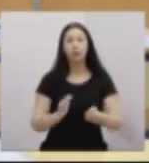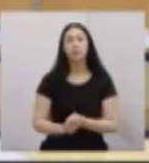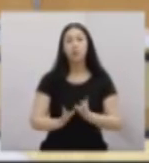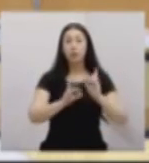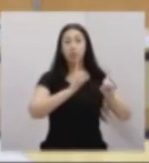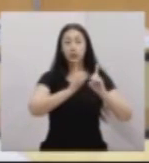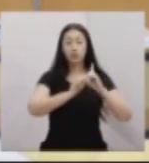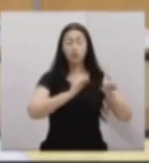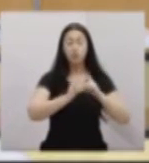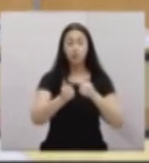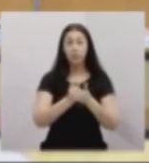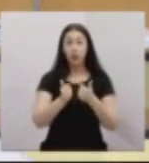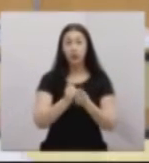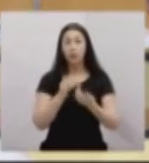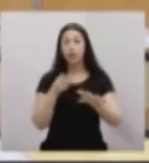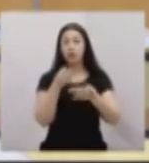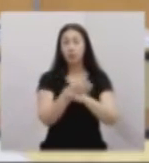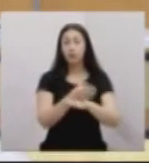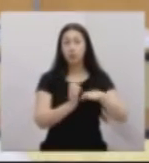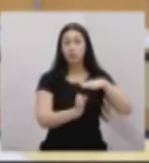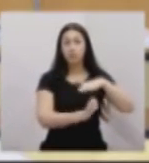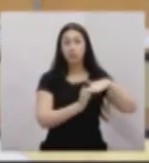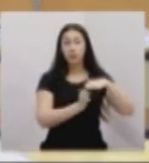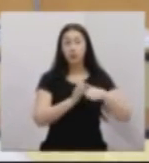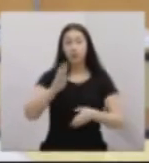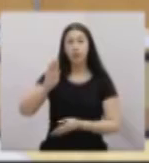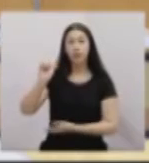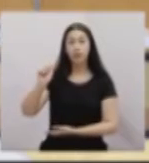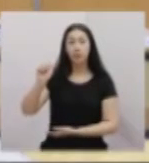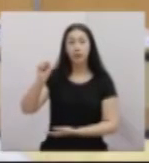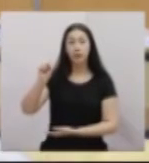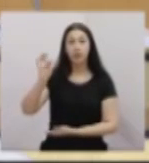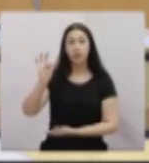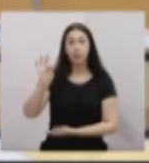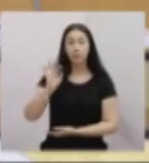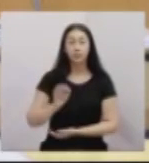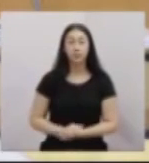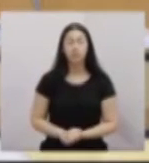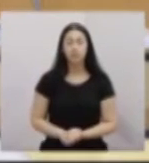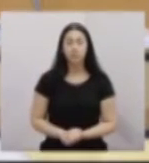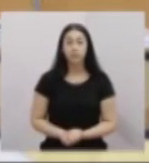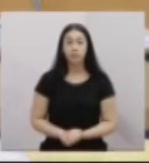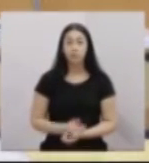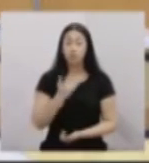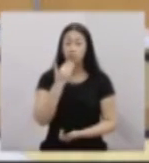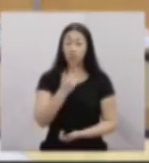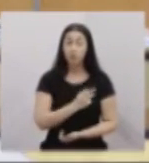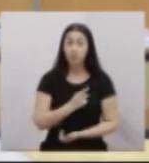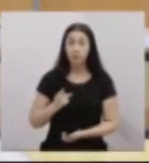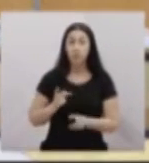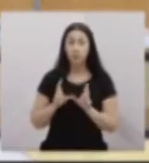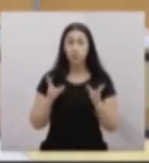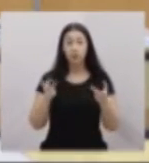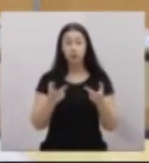Dutra, próxima à entrada que dá acesso à empresa BASF Brasil e ao centro de Jacareí. Requeremos ao excelentíssimo senhor